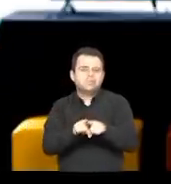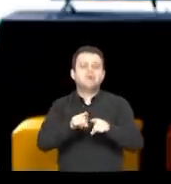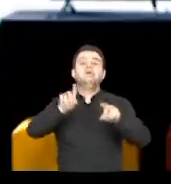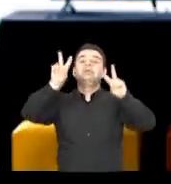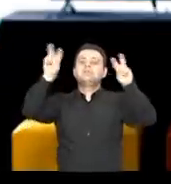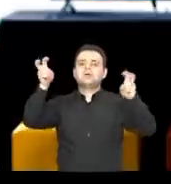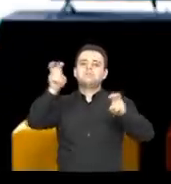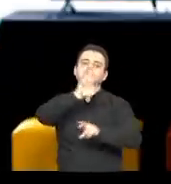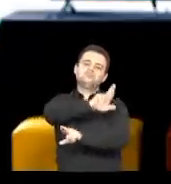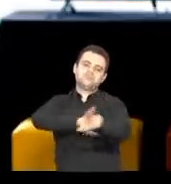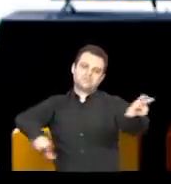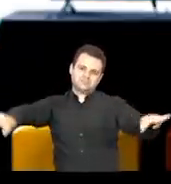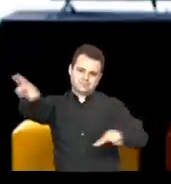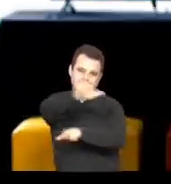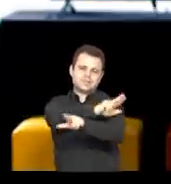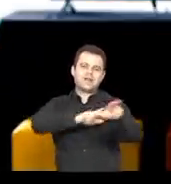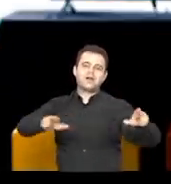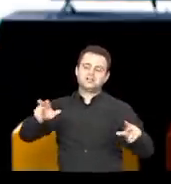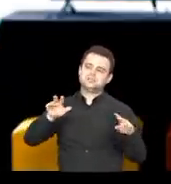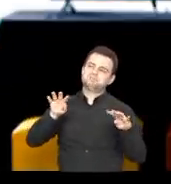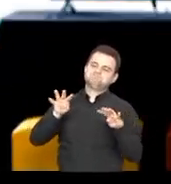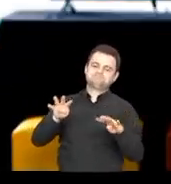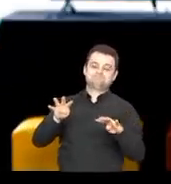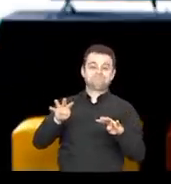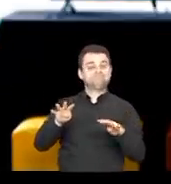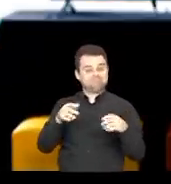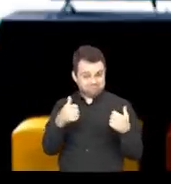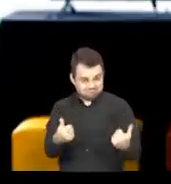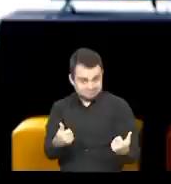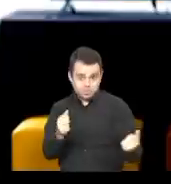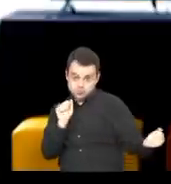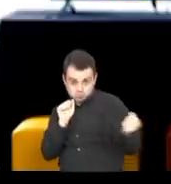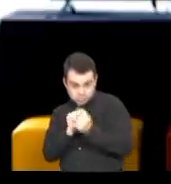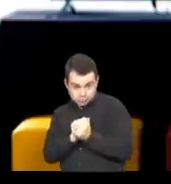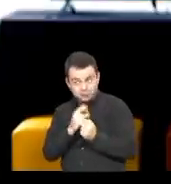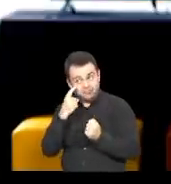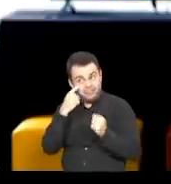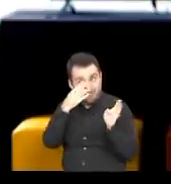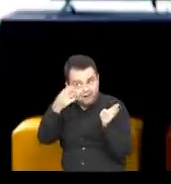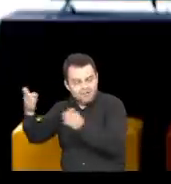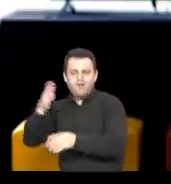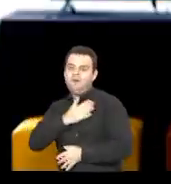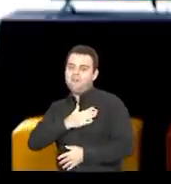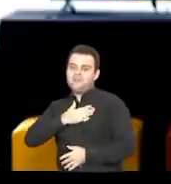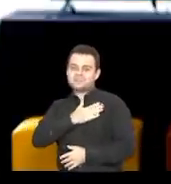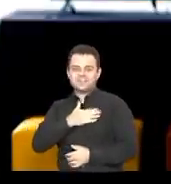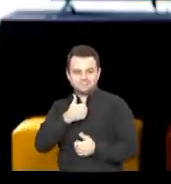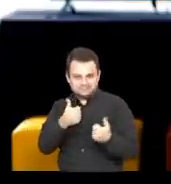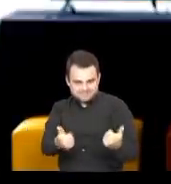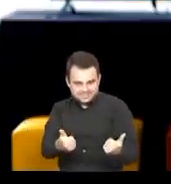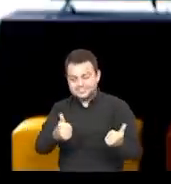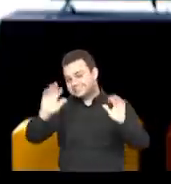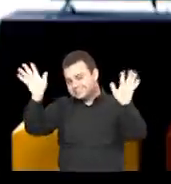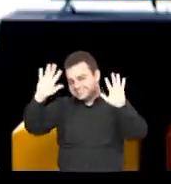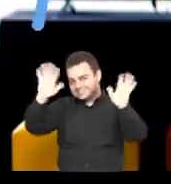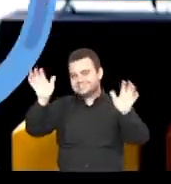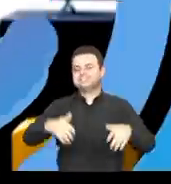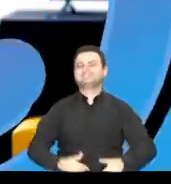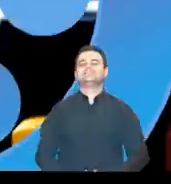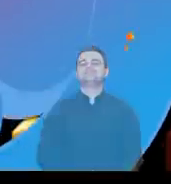diversidade. Então é isso. Fiquem comigo e curtam muito a nossa programação de hoje. Até já!